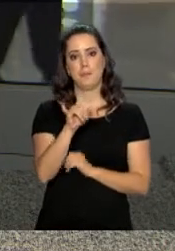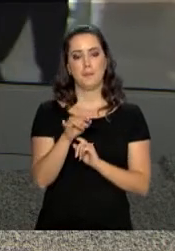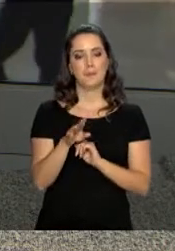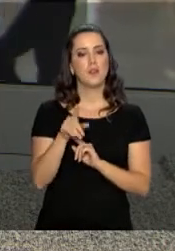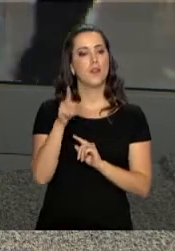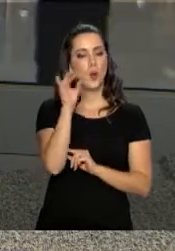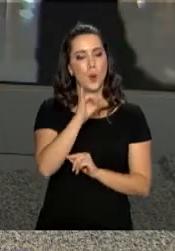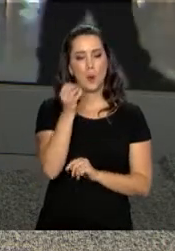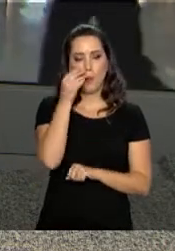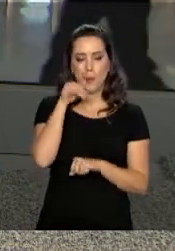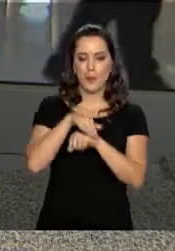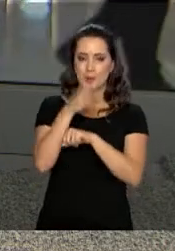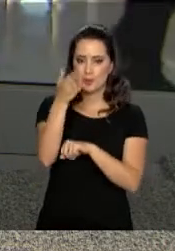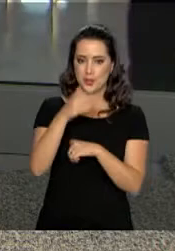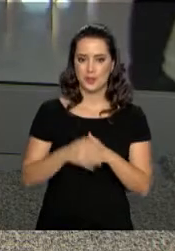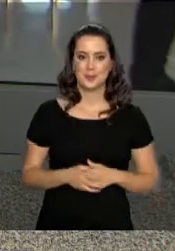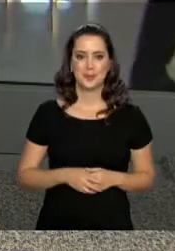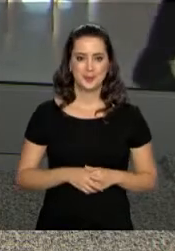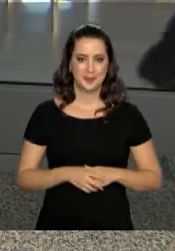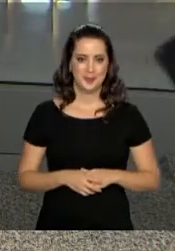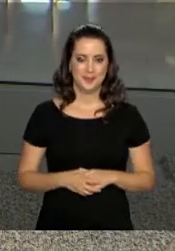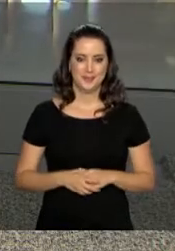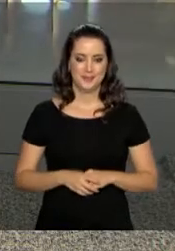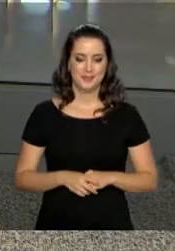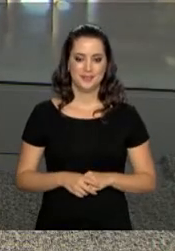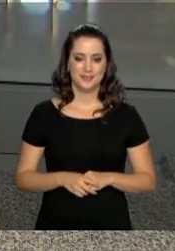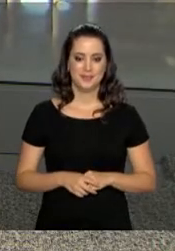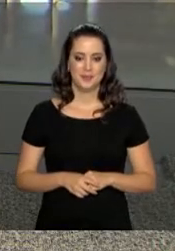Olá, Gabriela, boa noite.